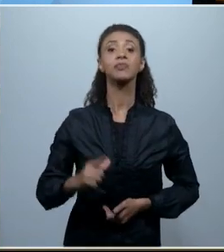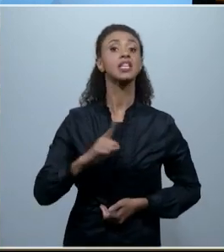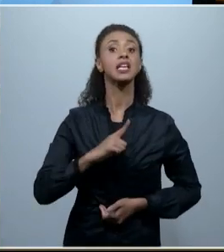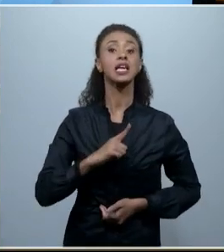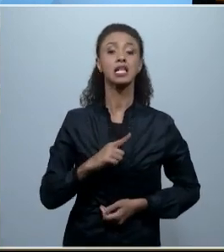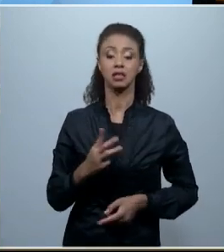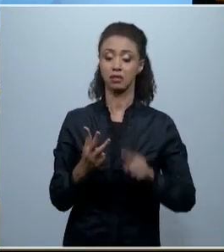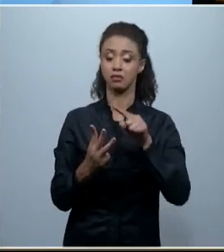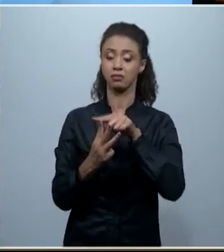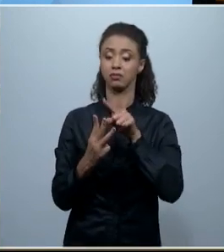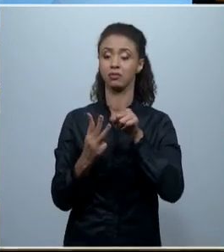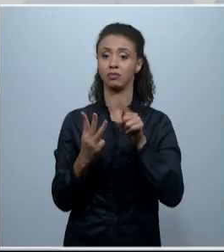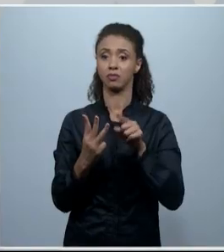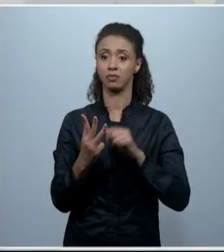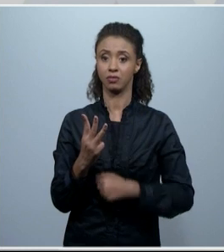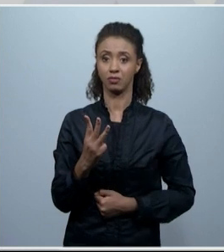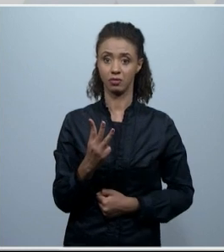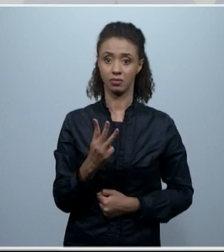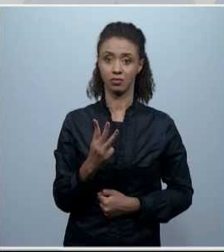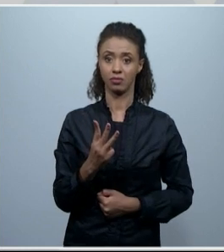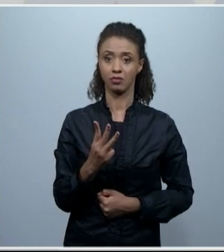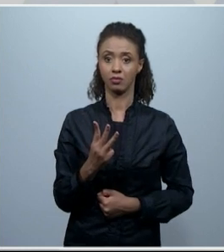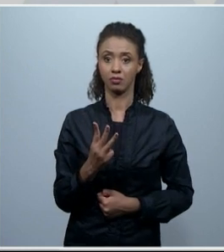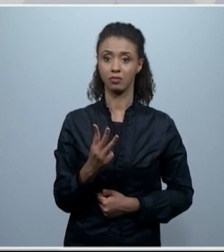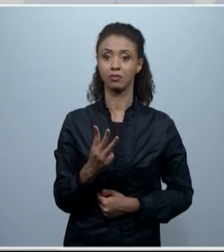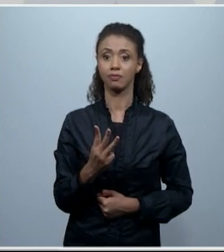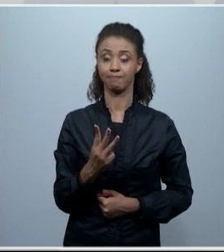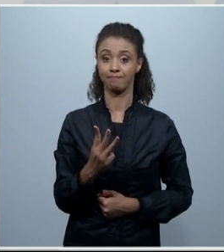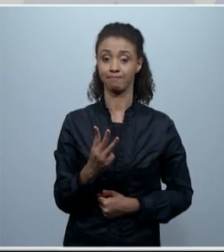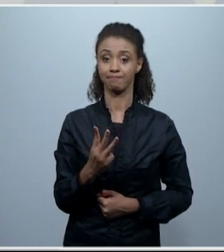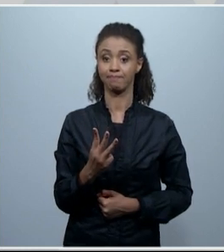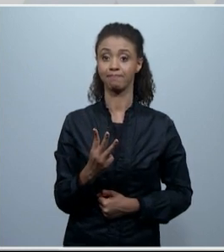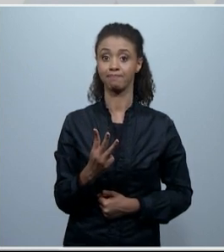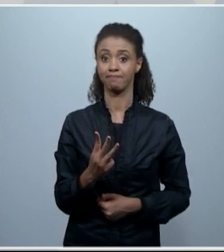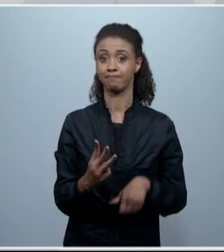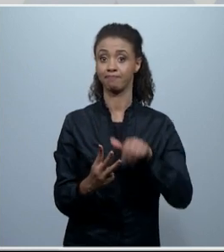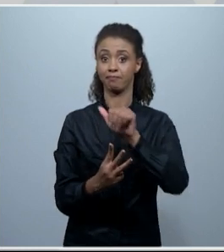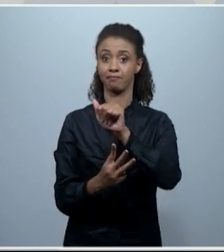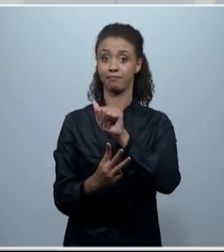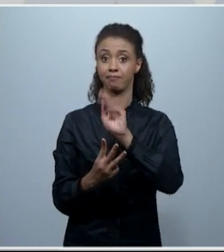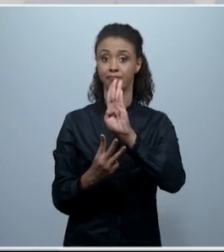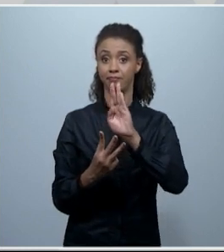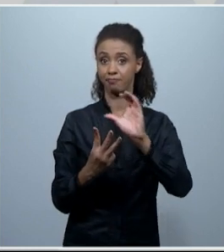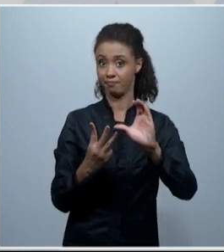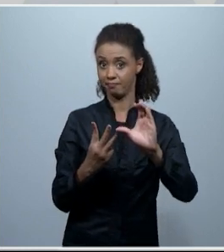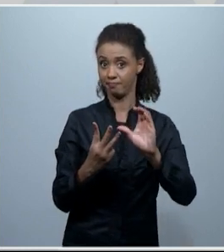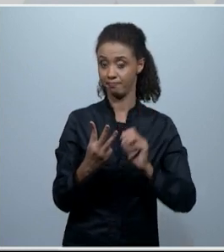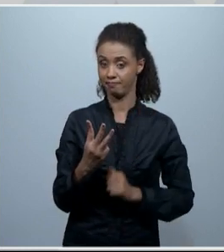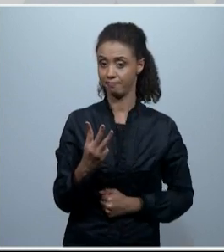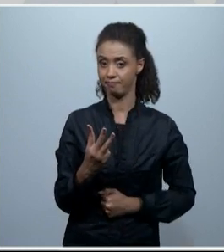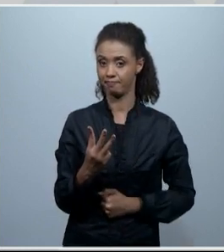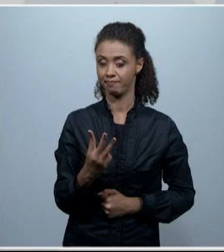a b e se a dengue representa os